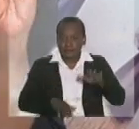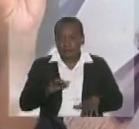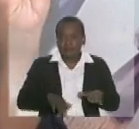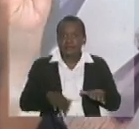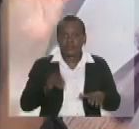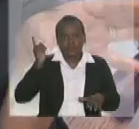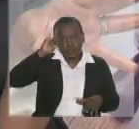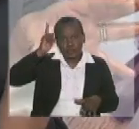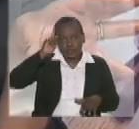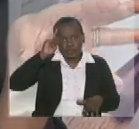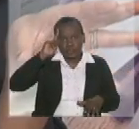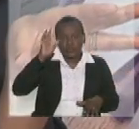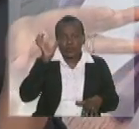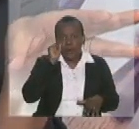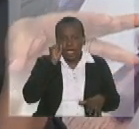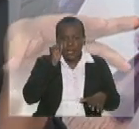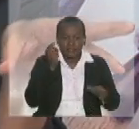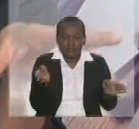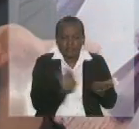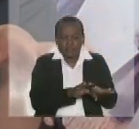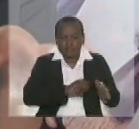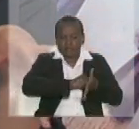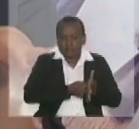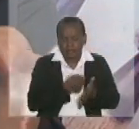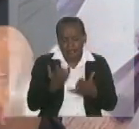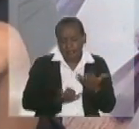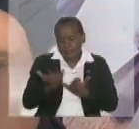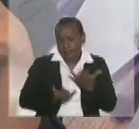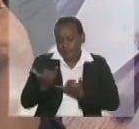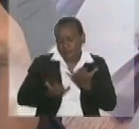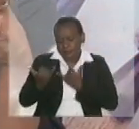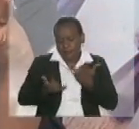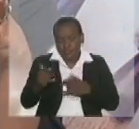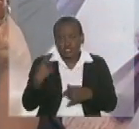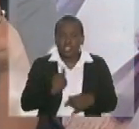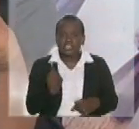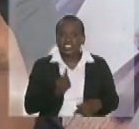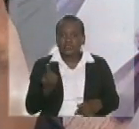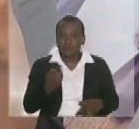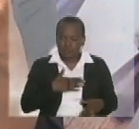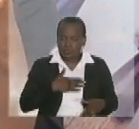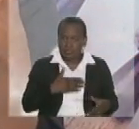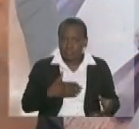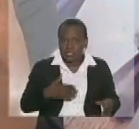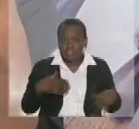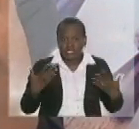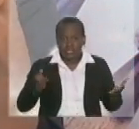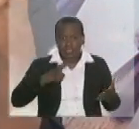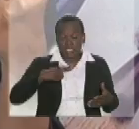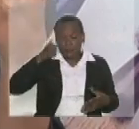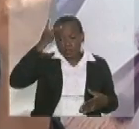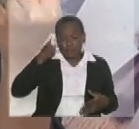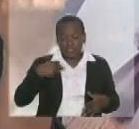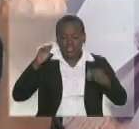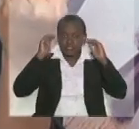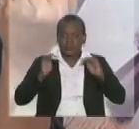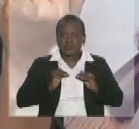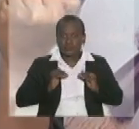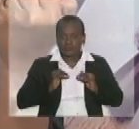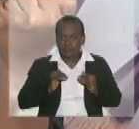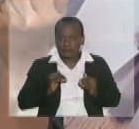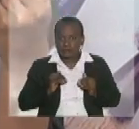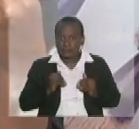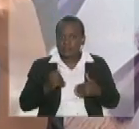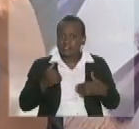ficar, às vezes, dias trancado no quarto lá, brincando e tal. Então, assim, ele tinha um autorrespeito